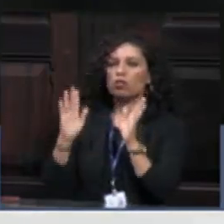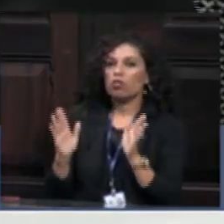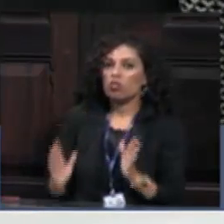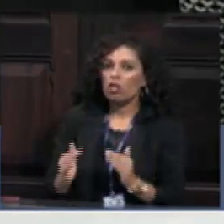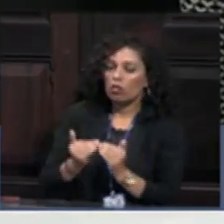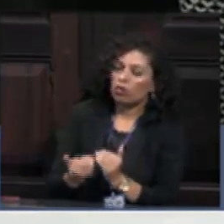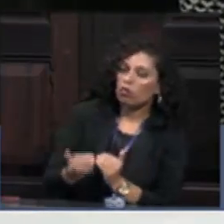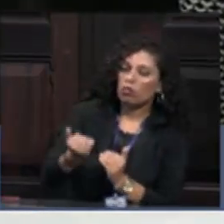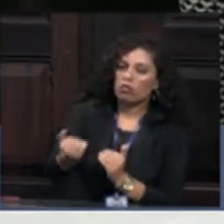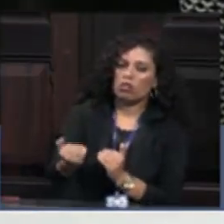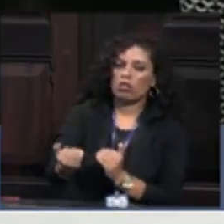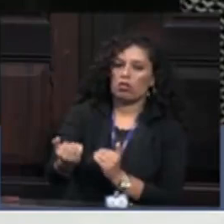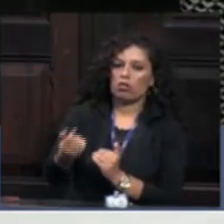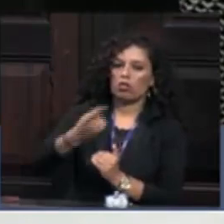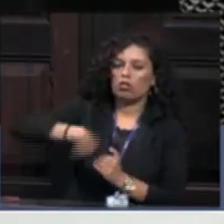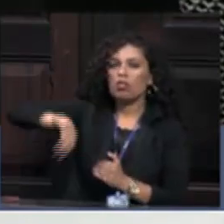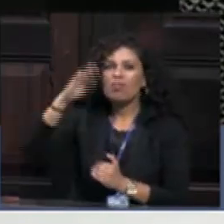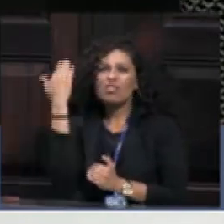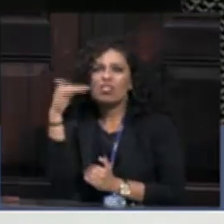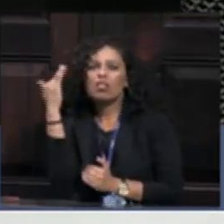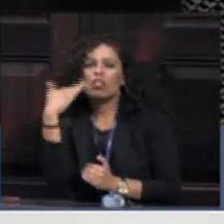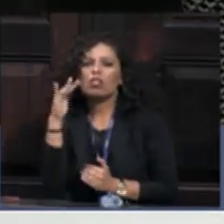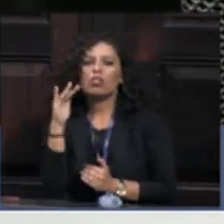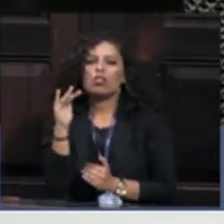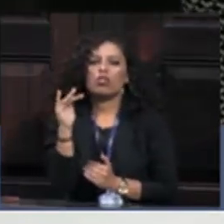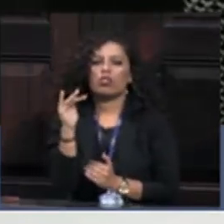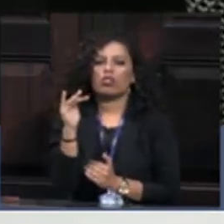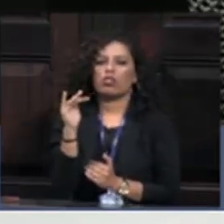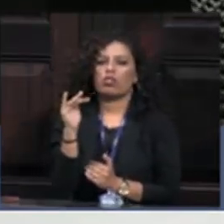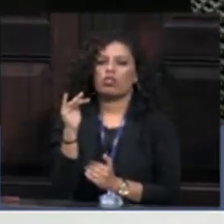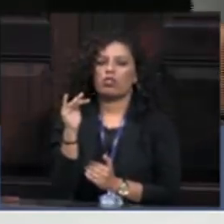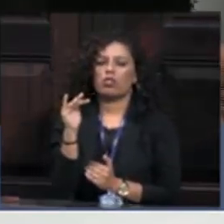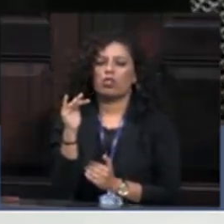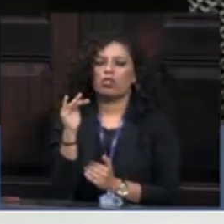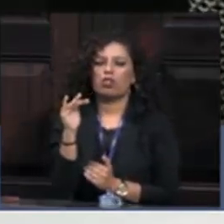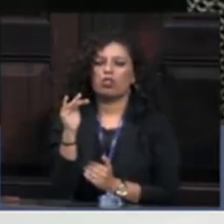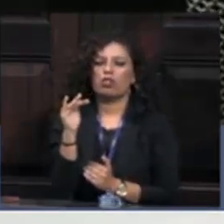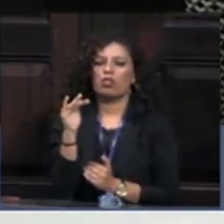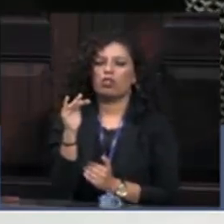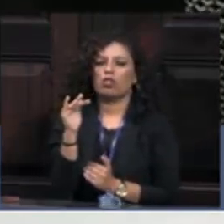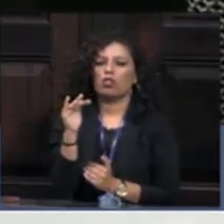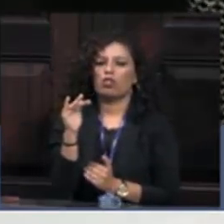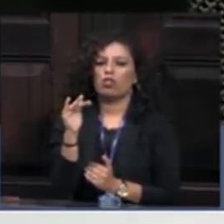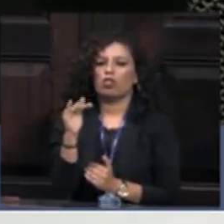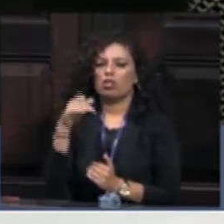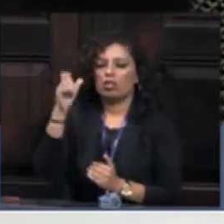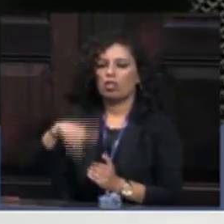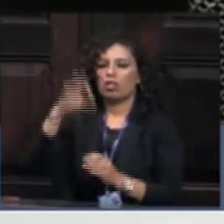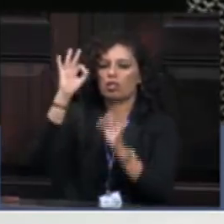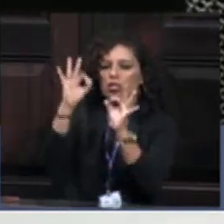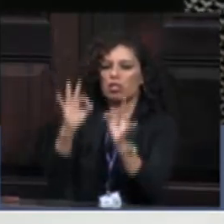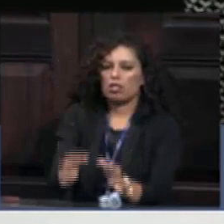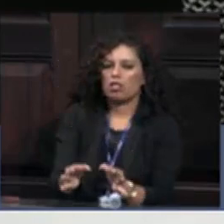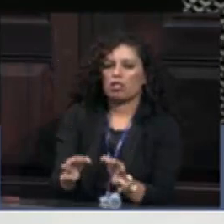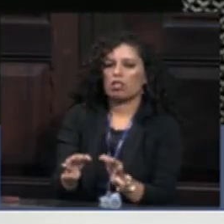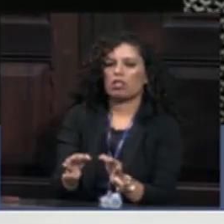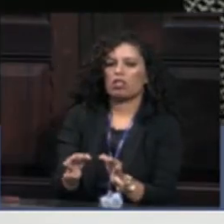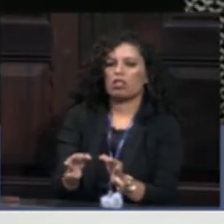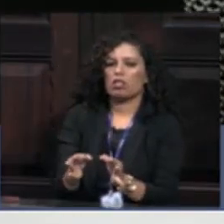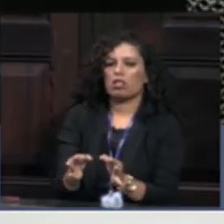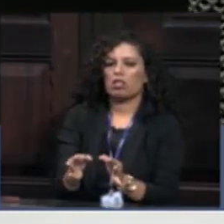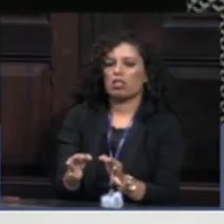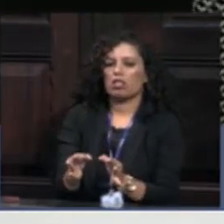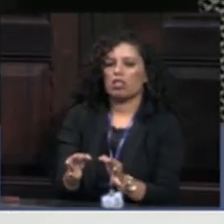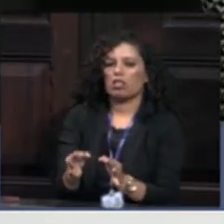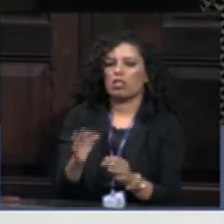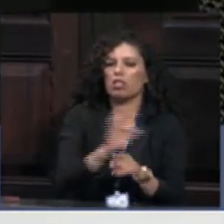princípio, a gente entendia que toda atividade que fosse essencial ao bem-estar da vida